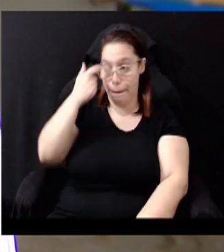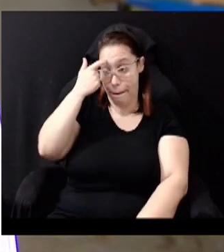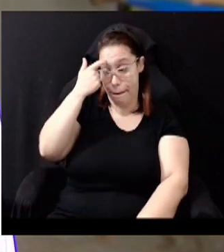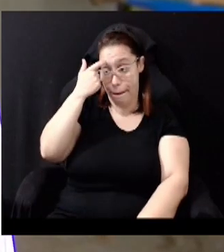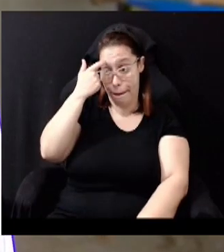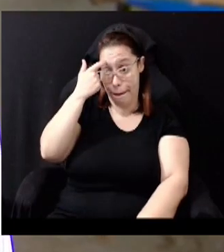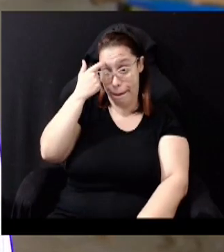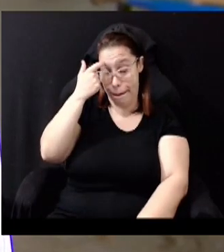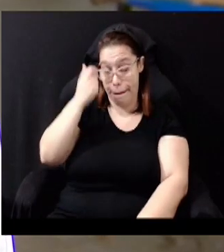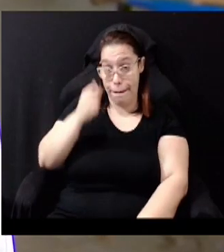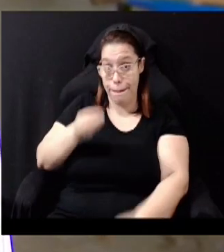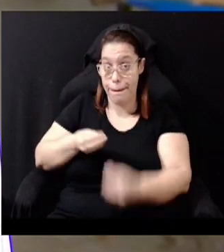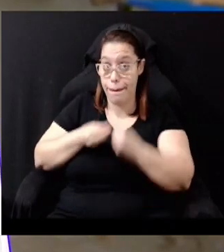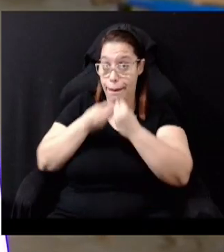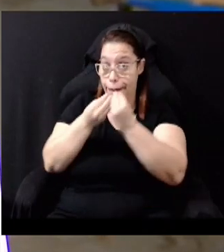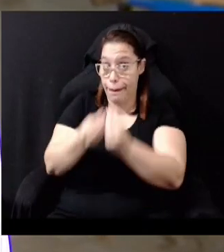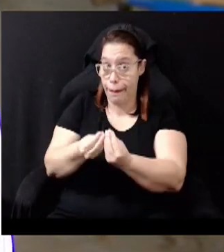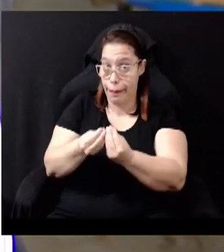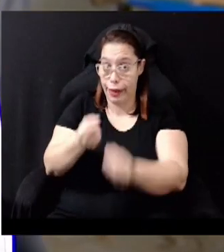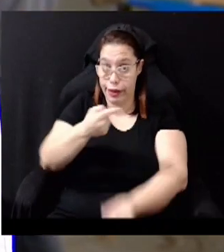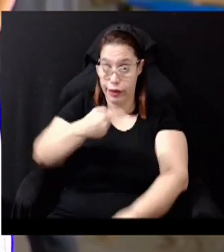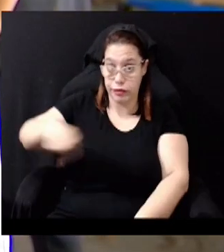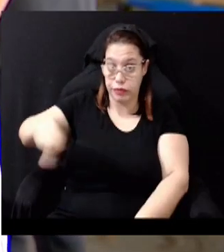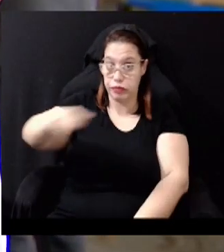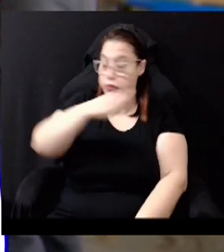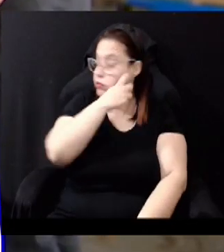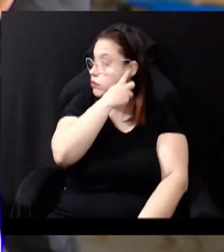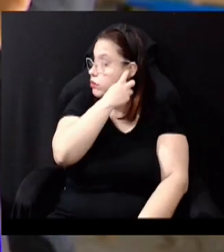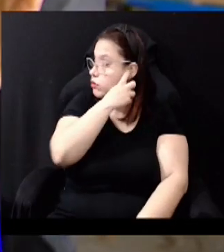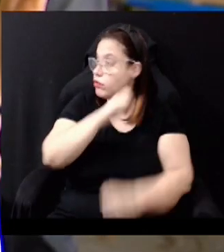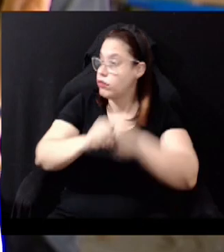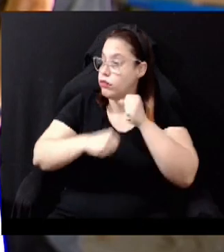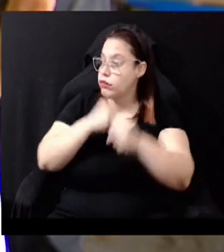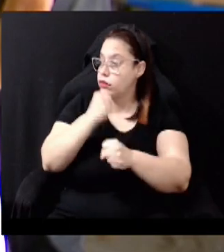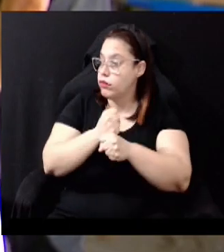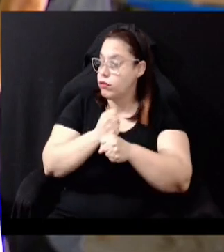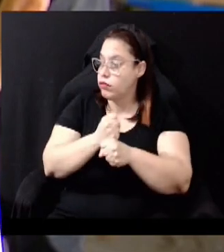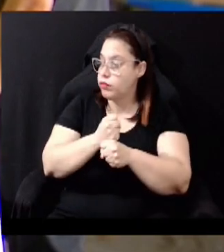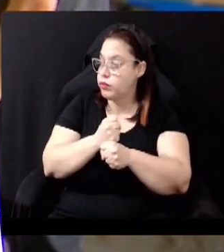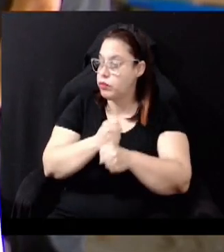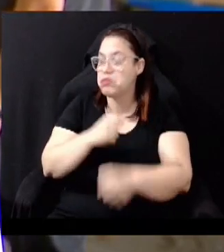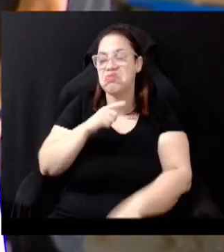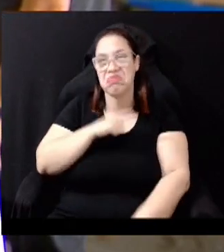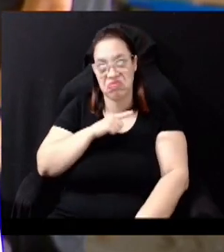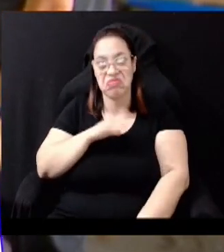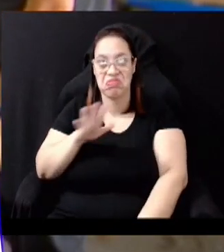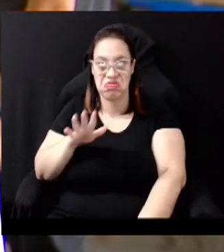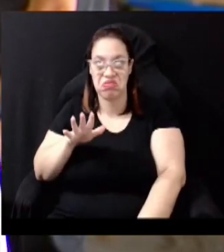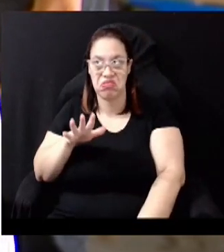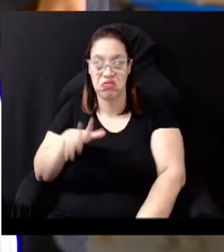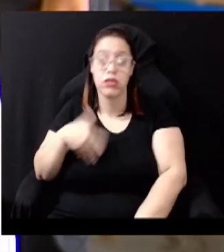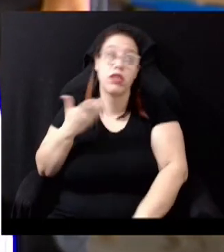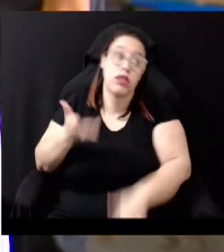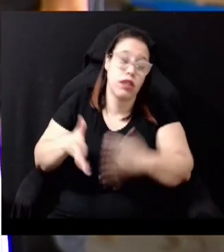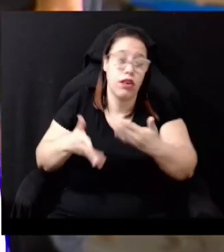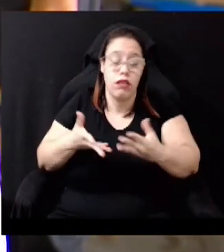per capita nessa nossa região por ano. E para que ela tenha condições de